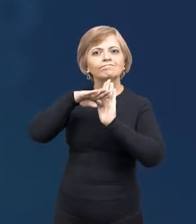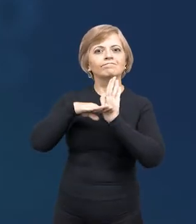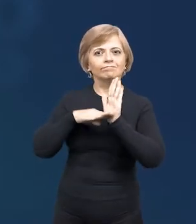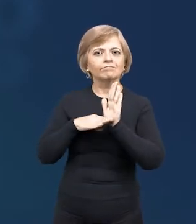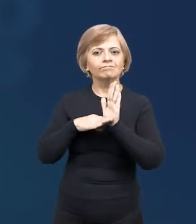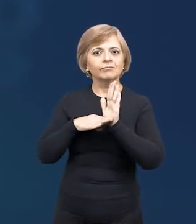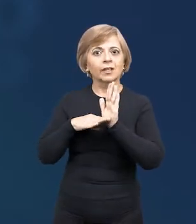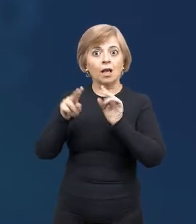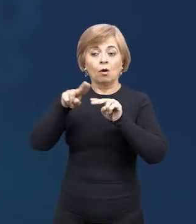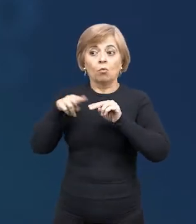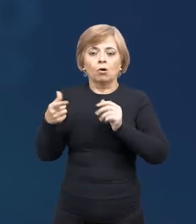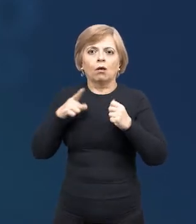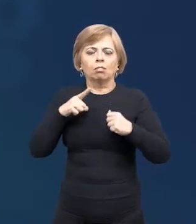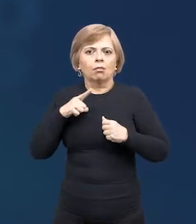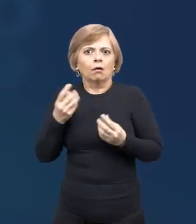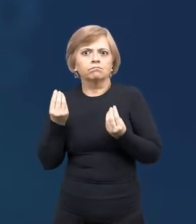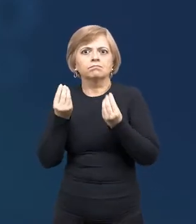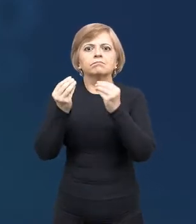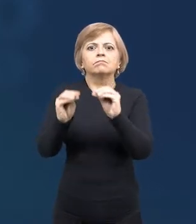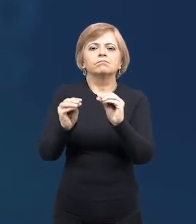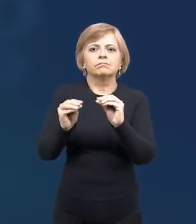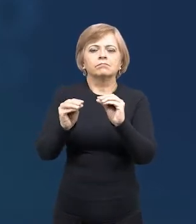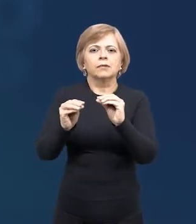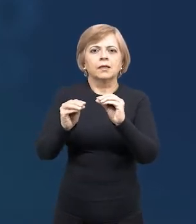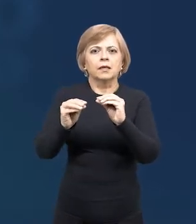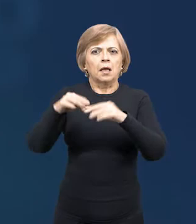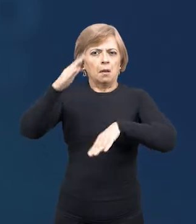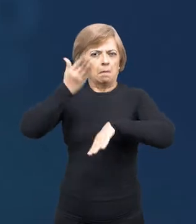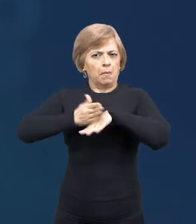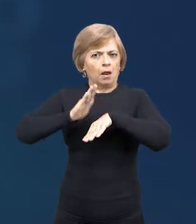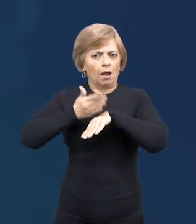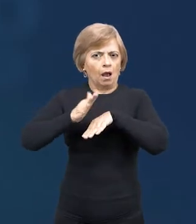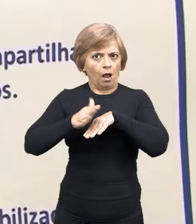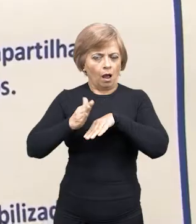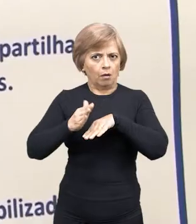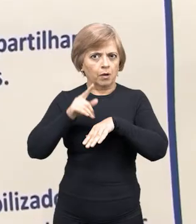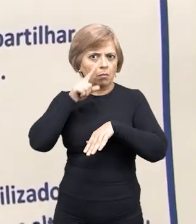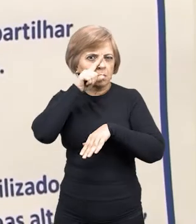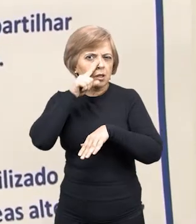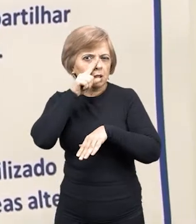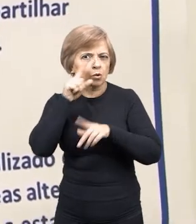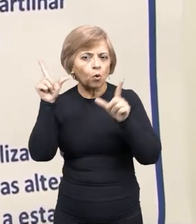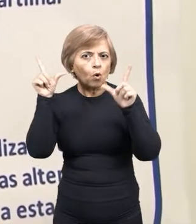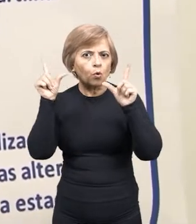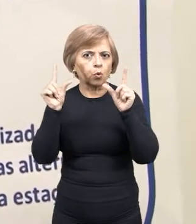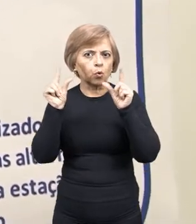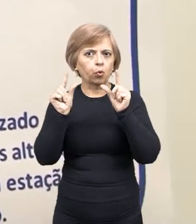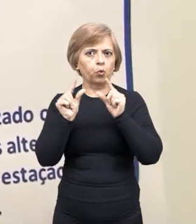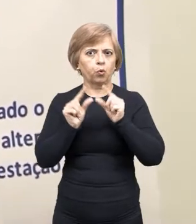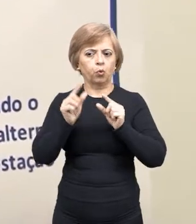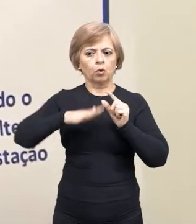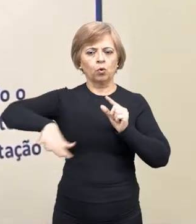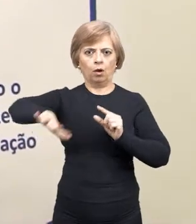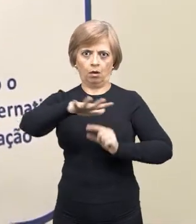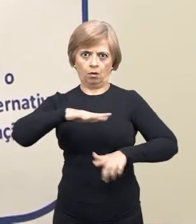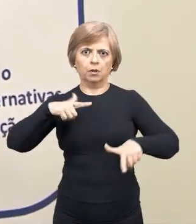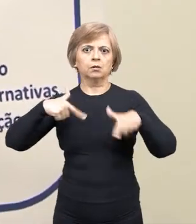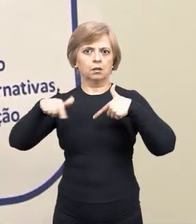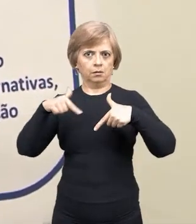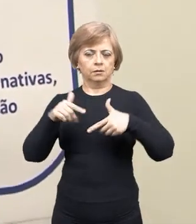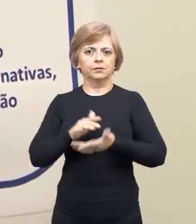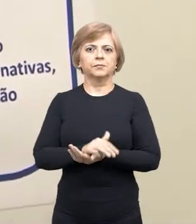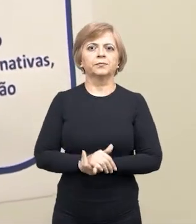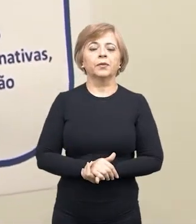medidas práticas que efetivamente minimizem os riscos de contágio da doença no ambiente de trabalho,